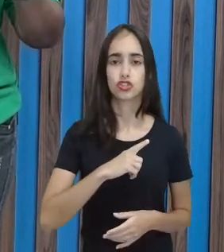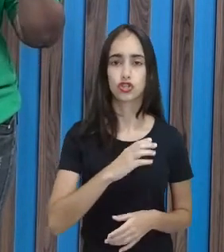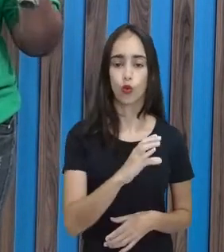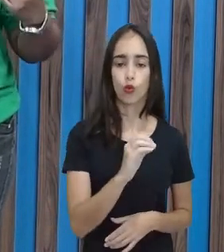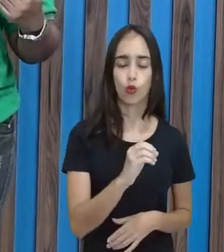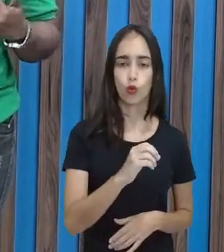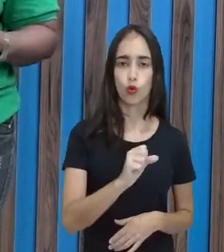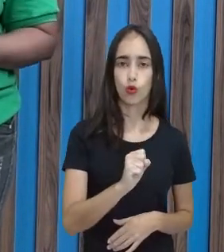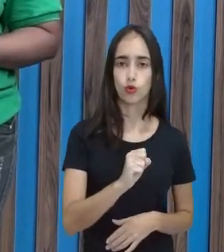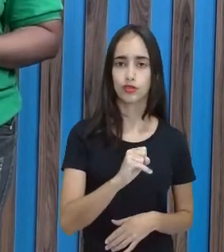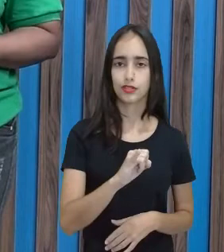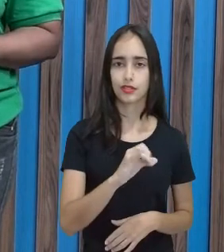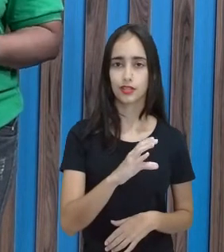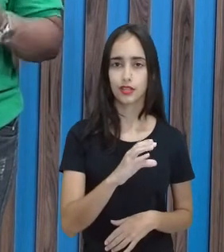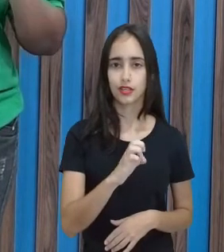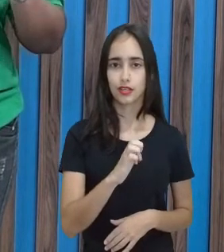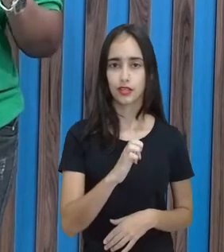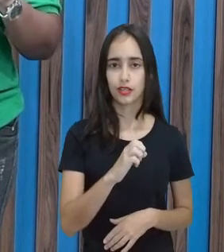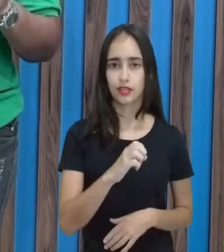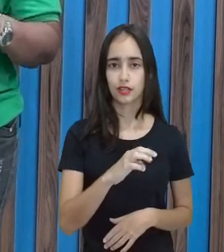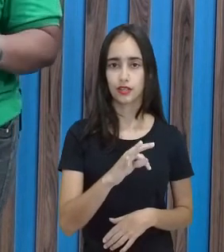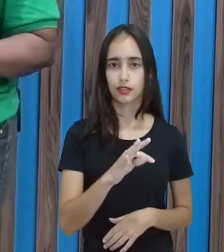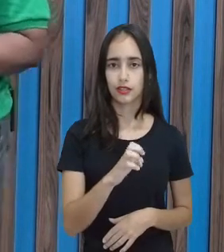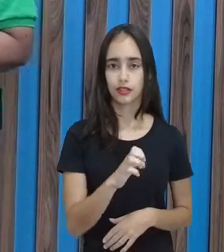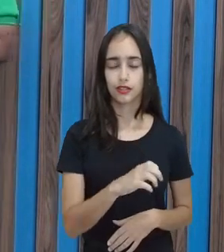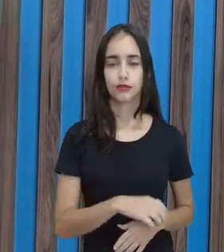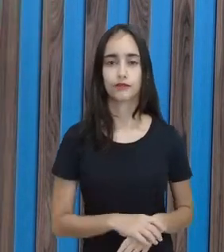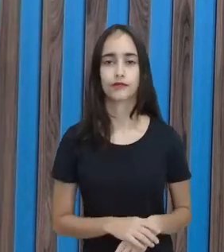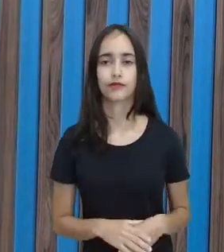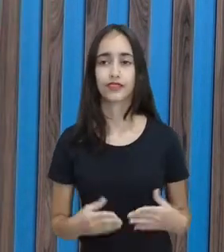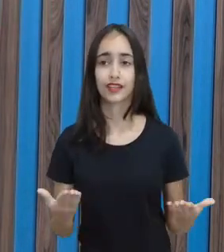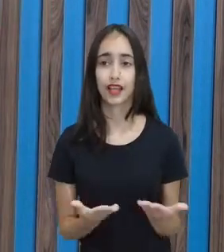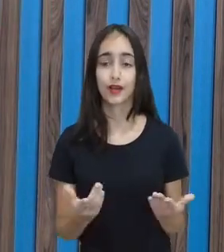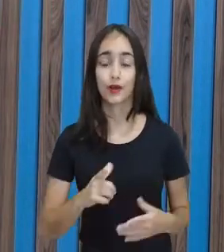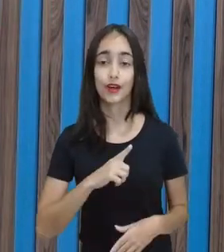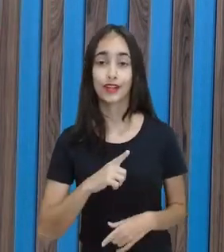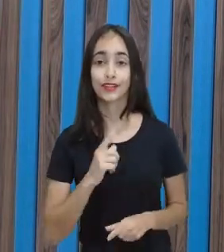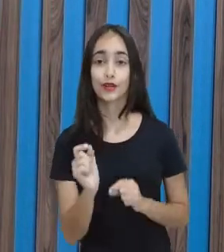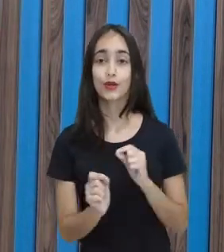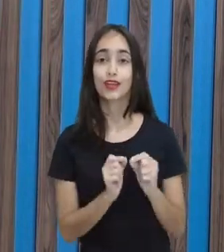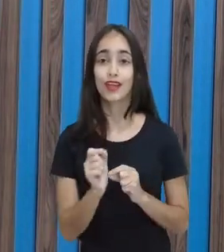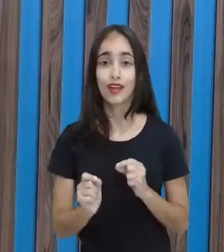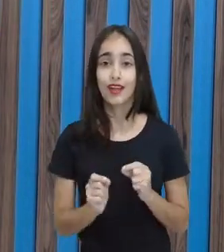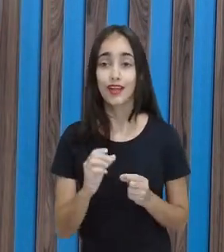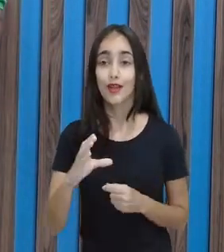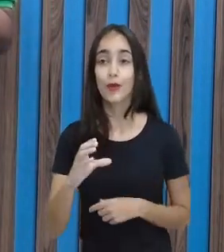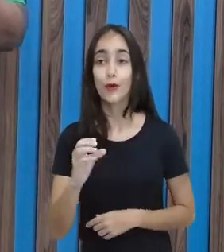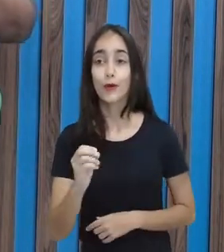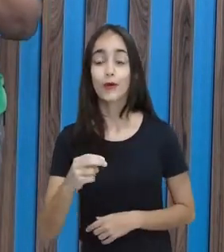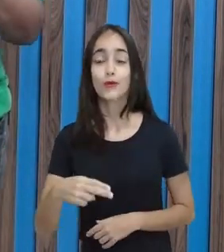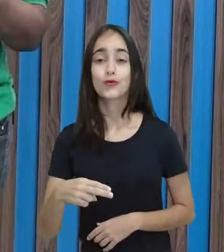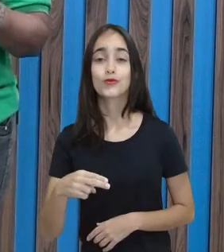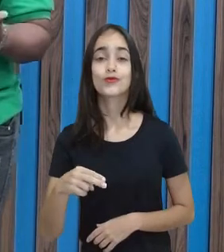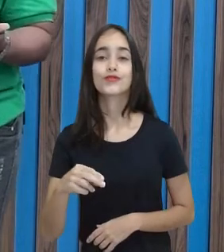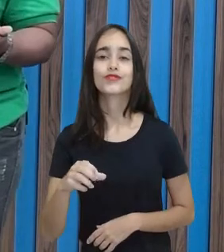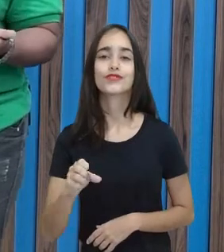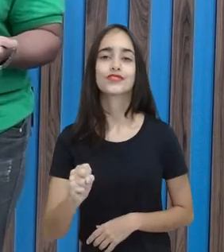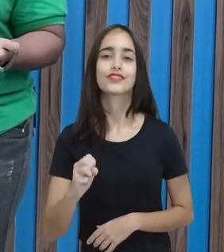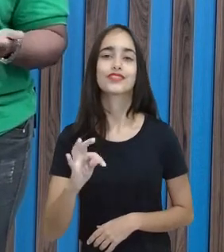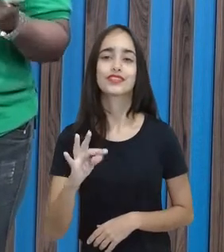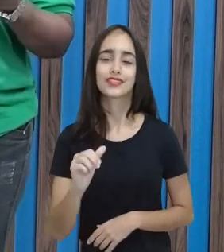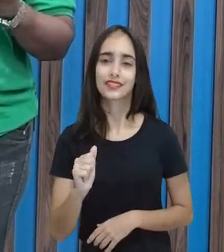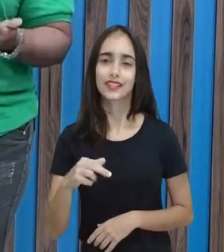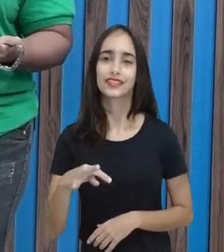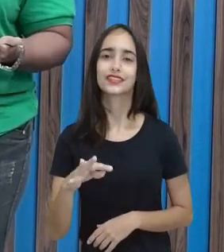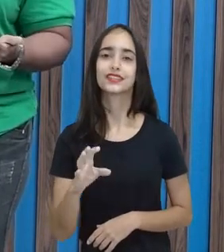a razão entre essas grandezas, aqui nós temos que a constante ela corresponde ao produto